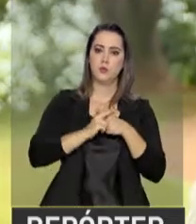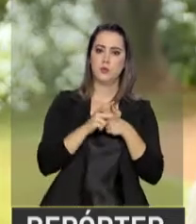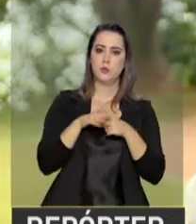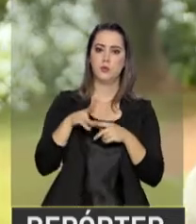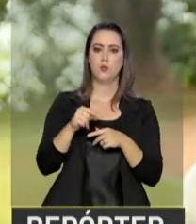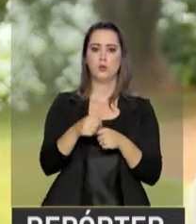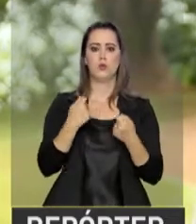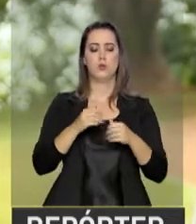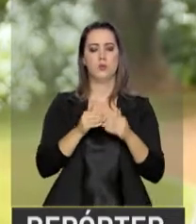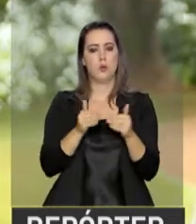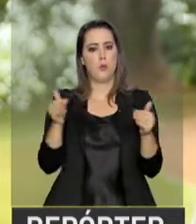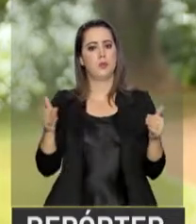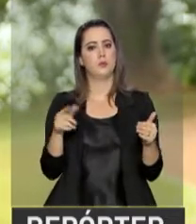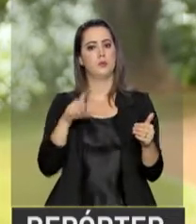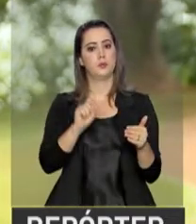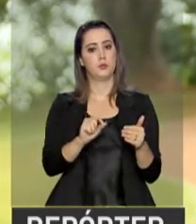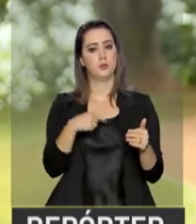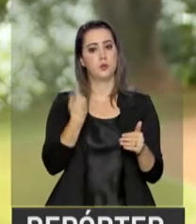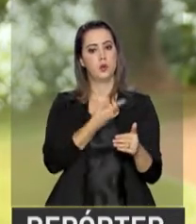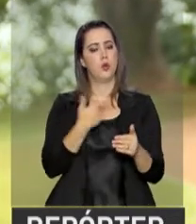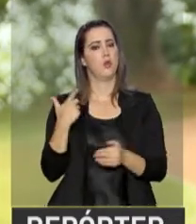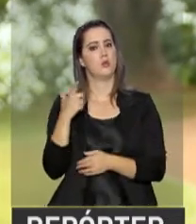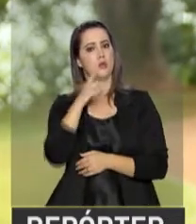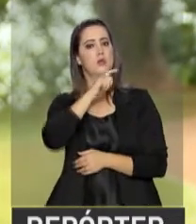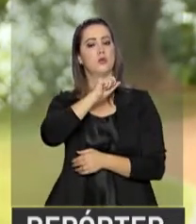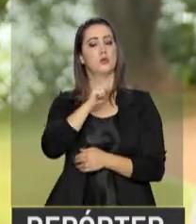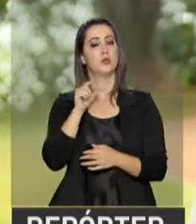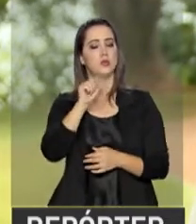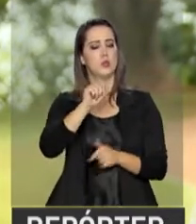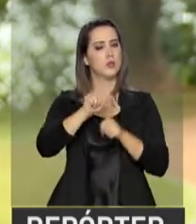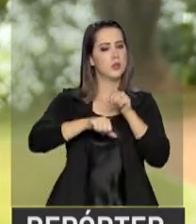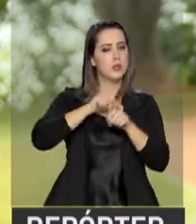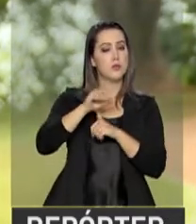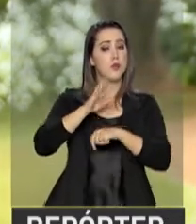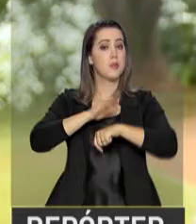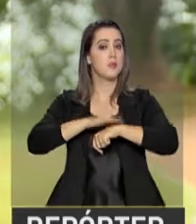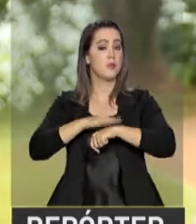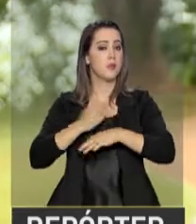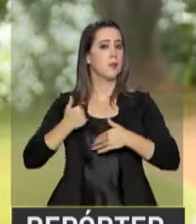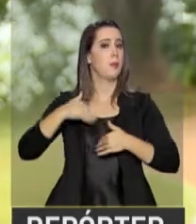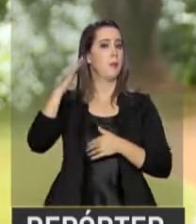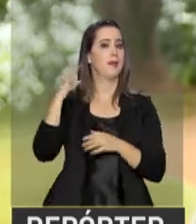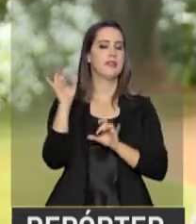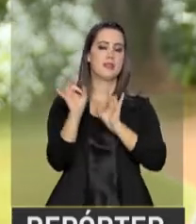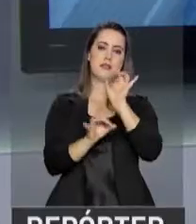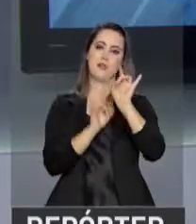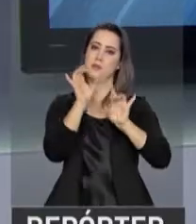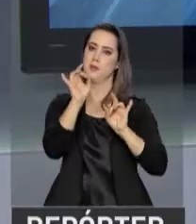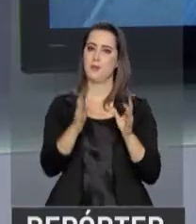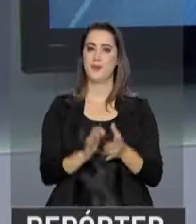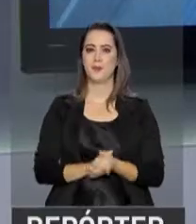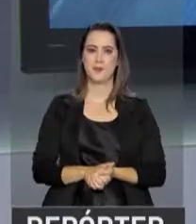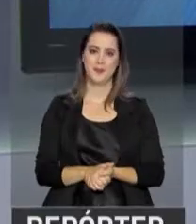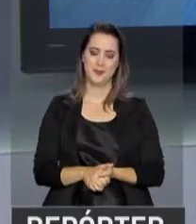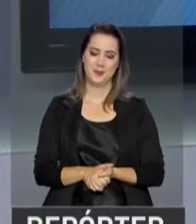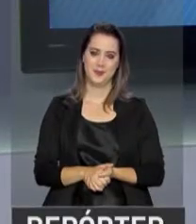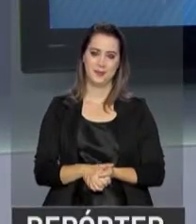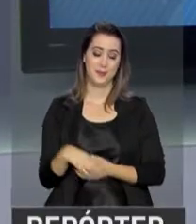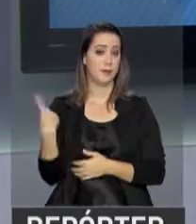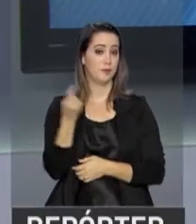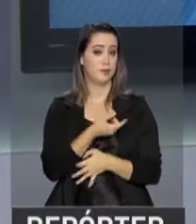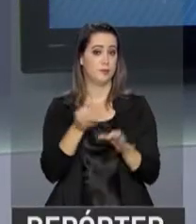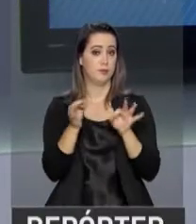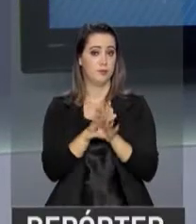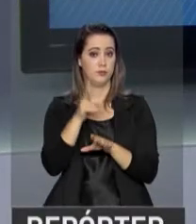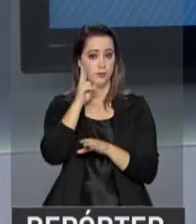tudo para ampliá-lo. E conseguimos, o que torna este momento ainda mais especial. Nós ficamos por